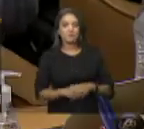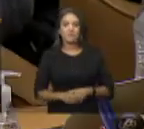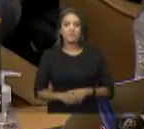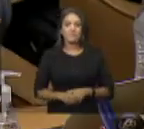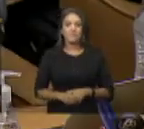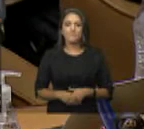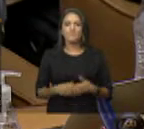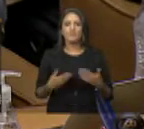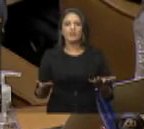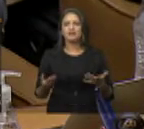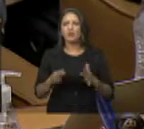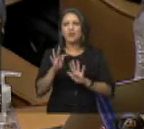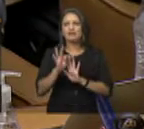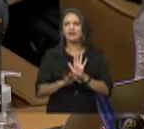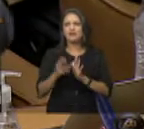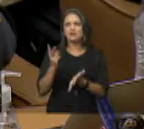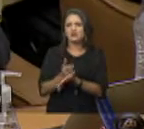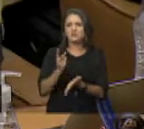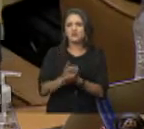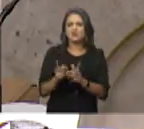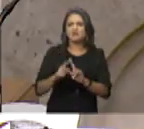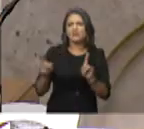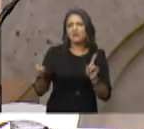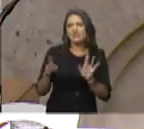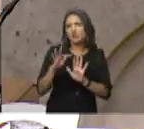de uma forma mais analítica